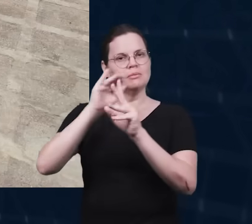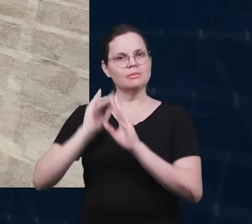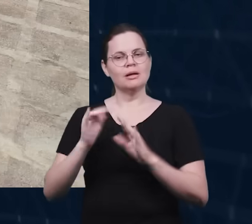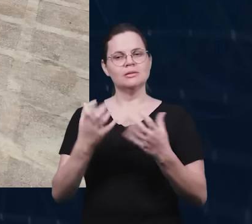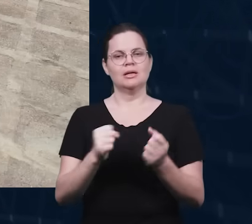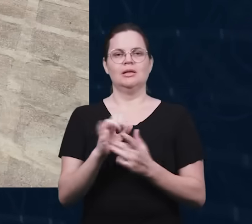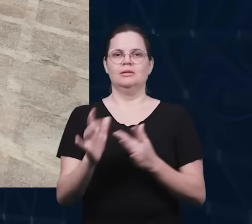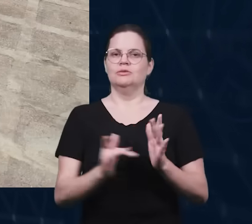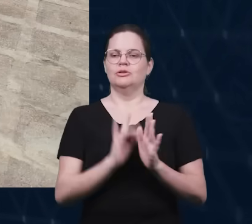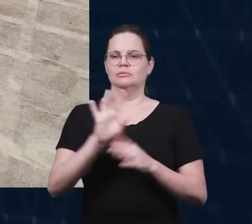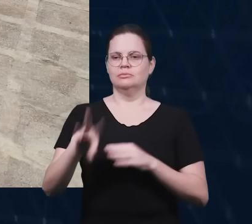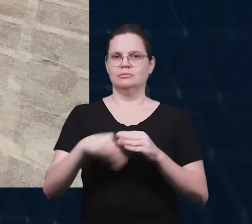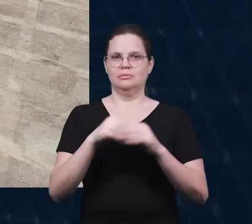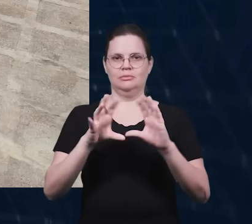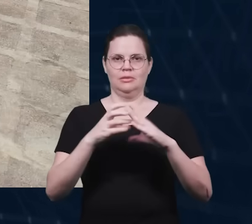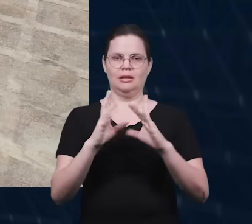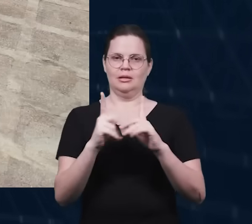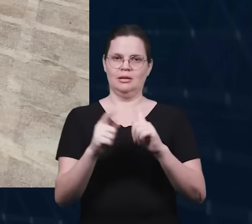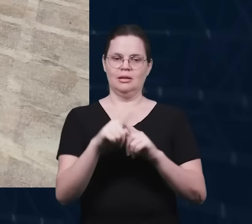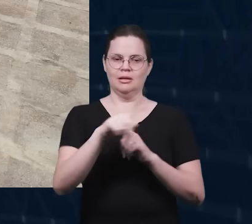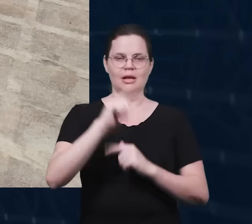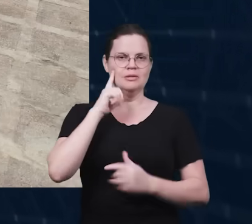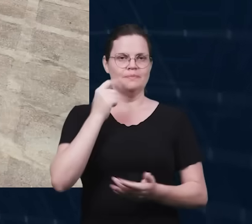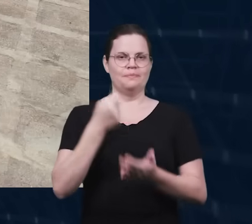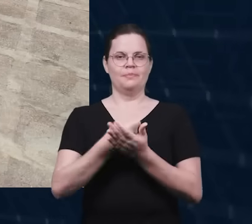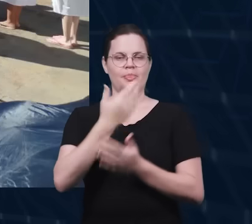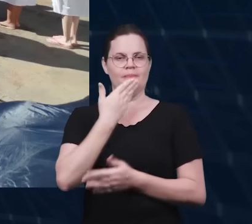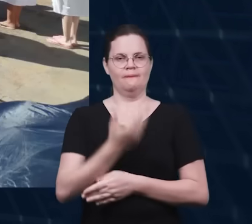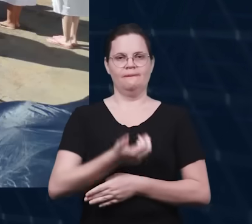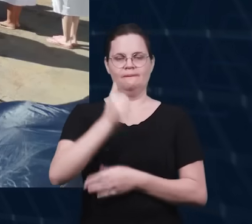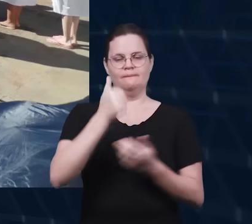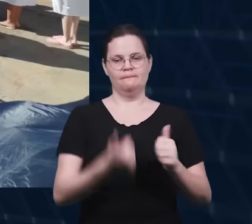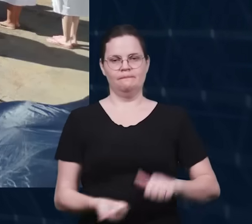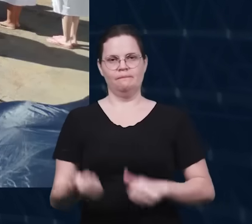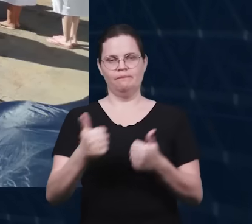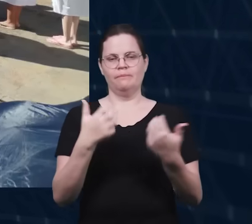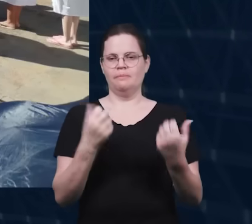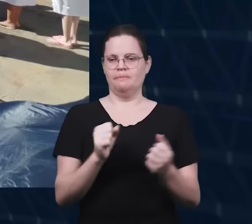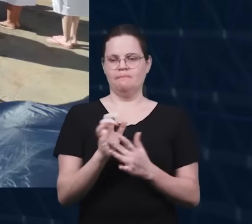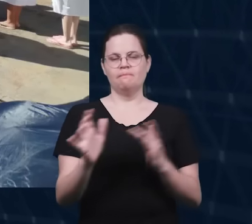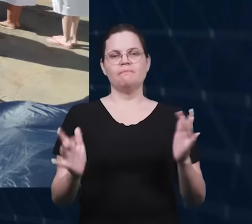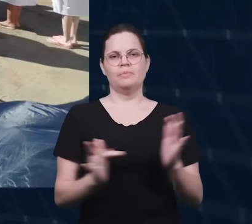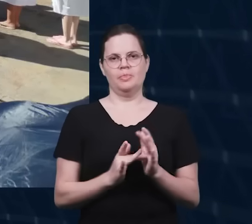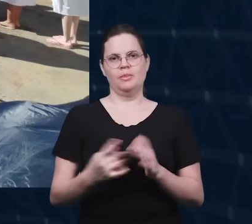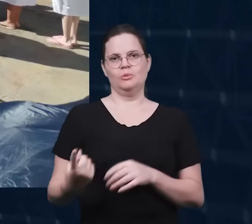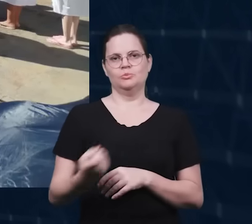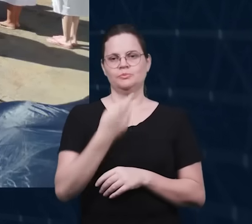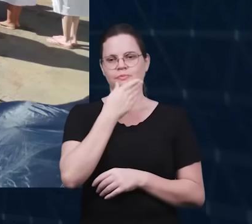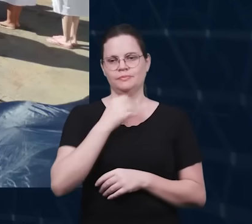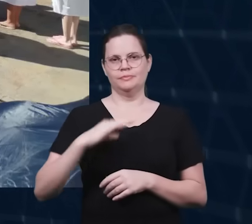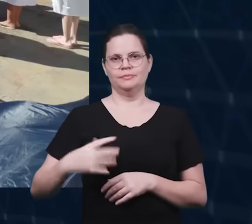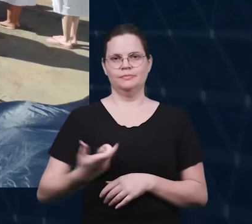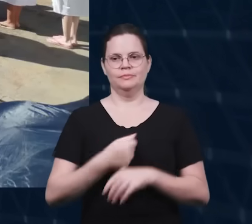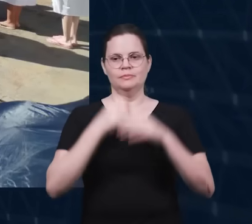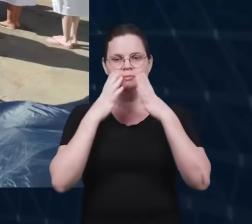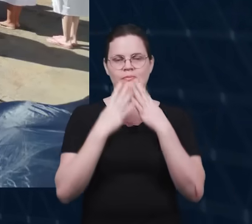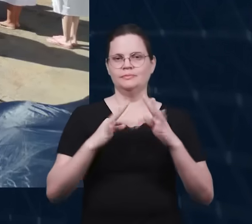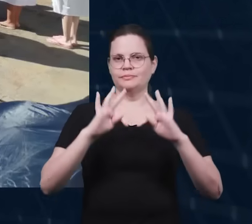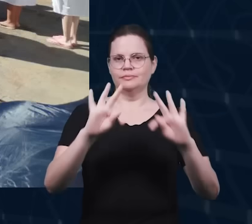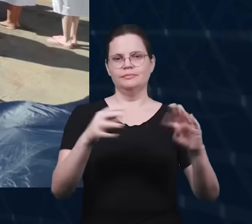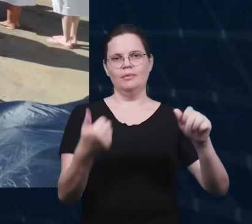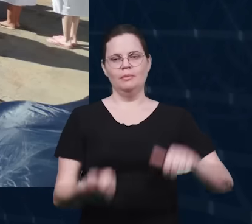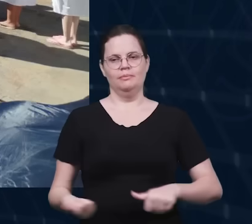ao seu rebanho e por esses irmãos que tomaram a melhor decisão de suas vidas em aceitar o Senhor Jesus e pelo